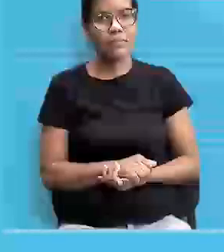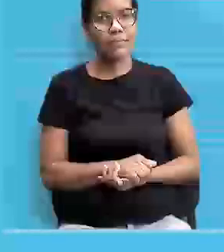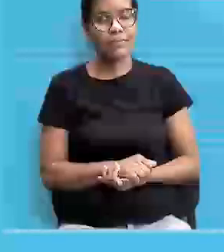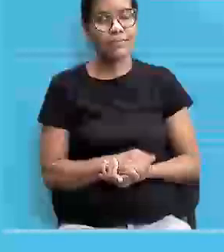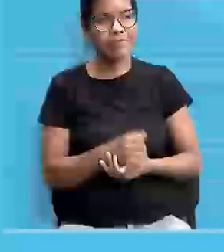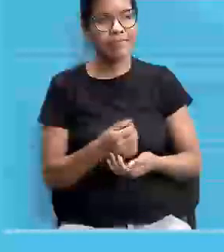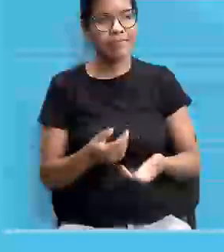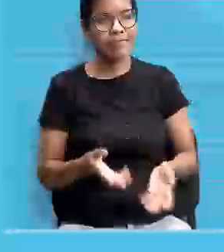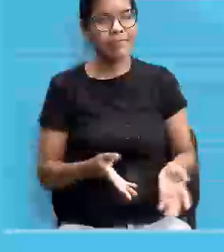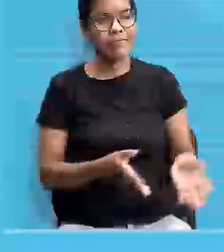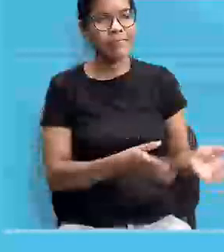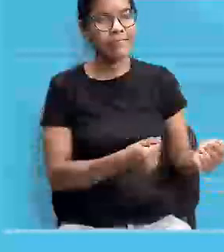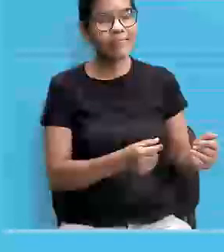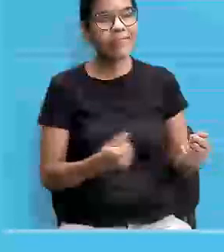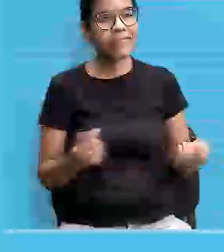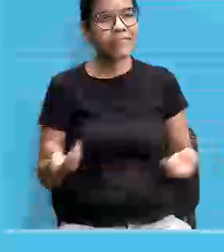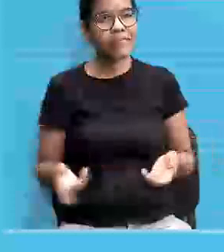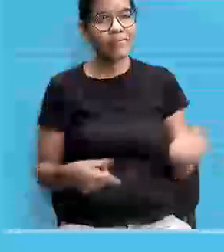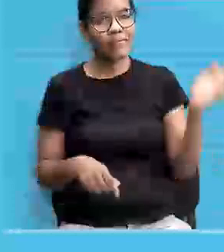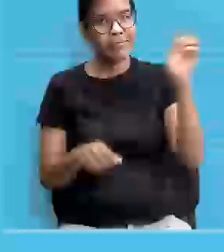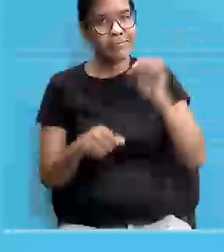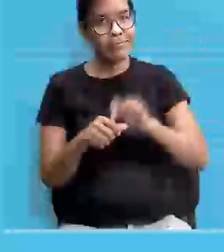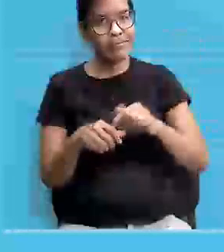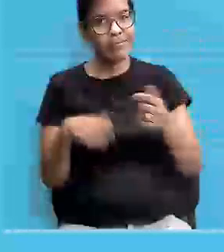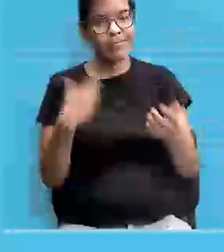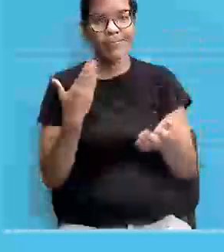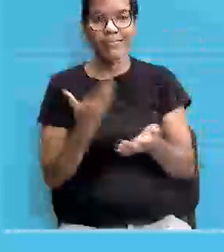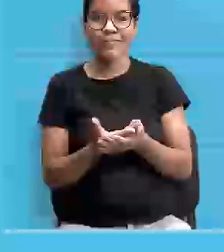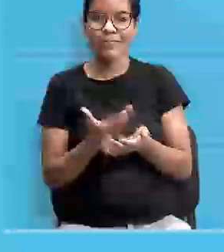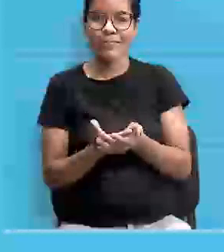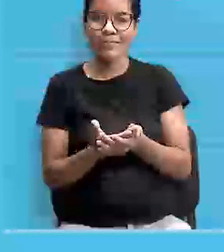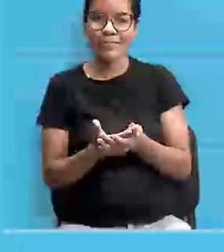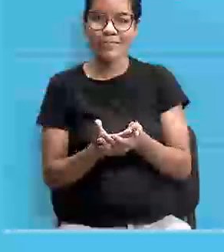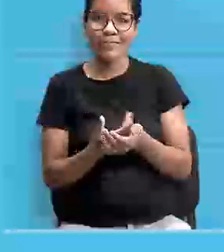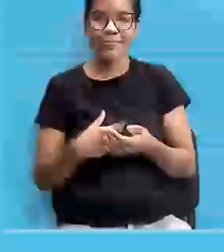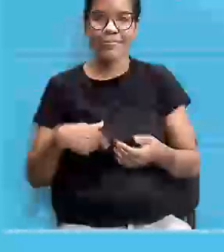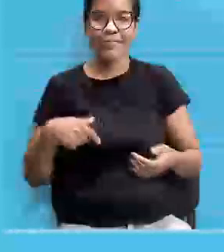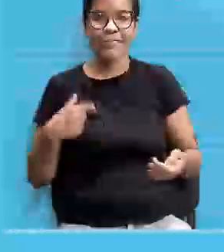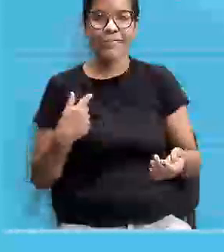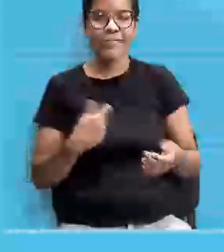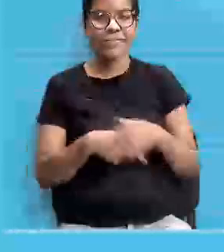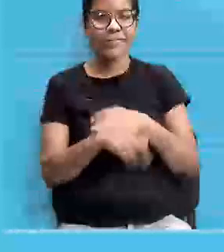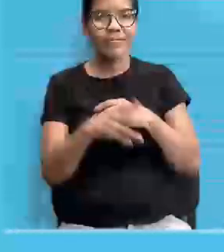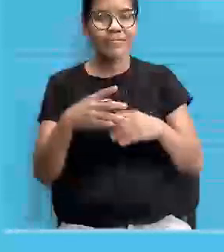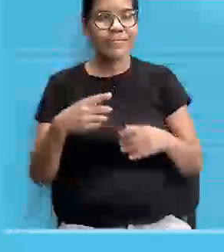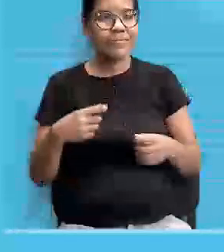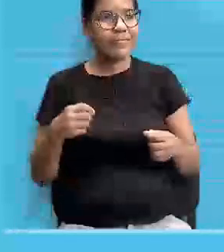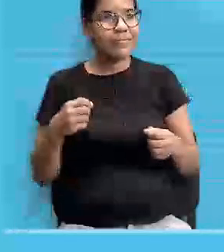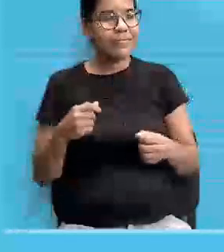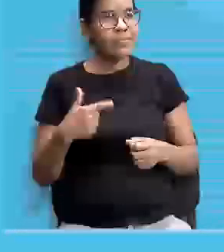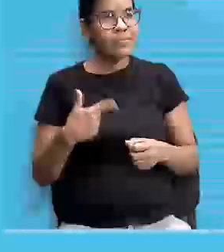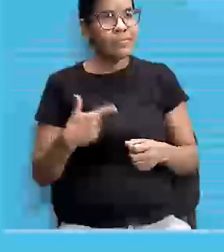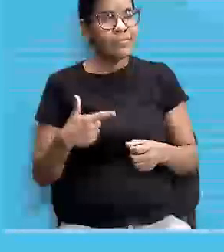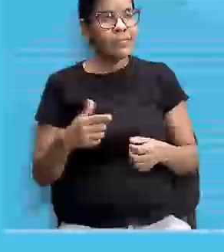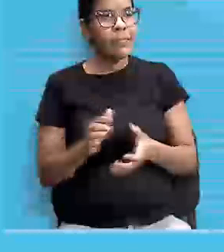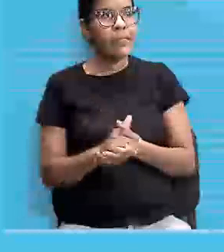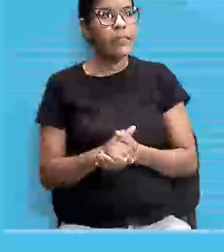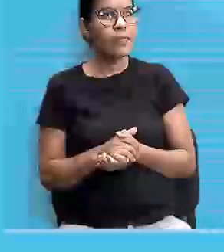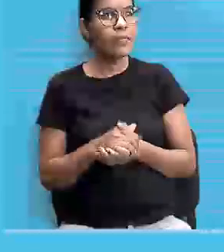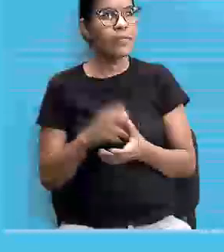vamo lá jovens voltando aqui para nossa aula segunda questão Zinho de hoje assim